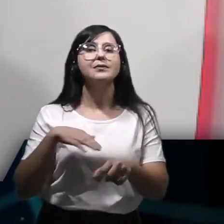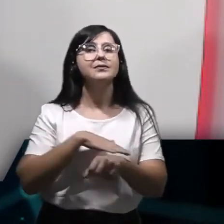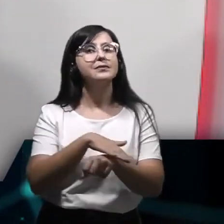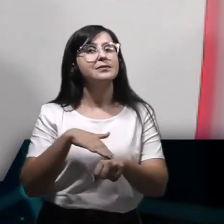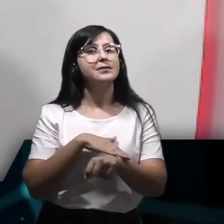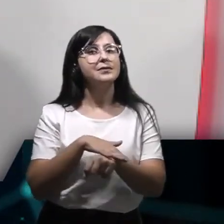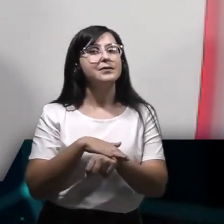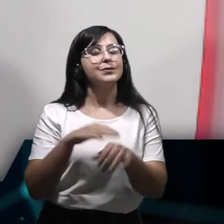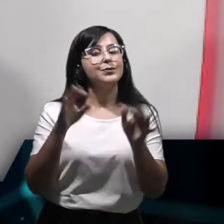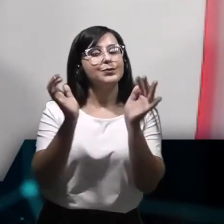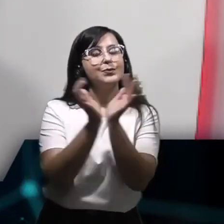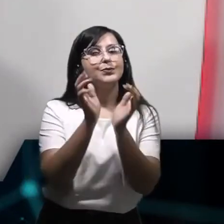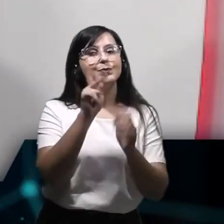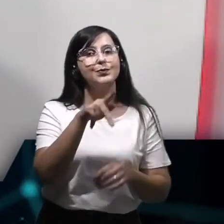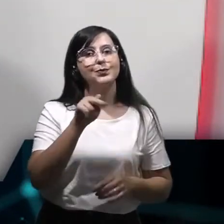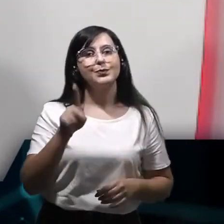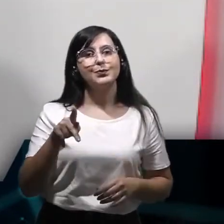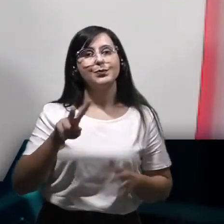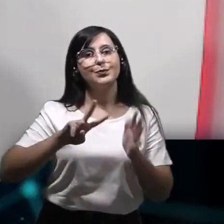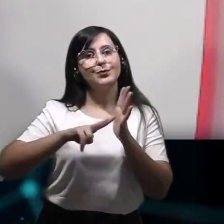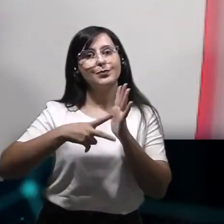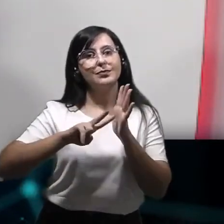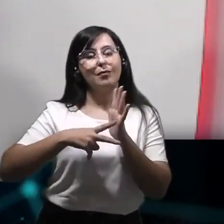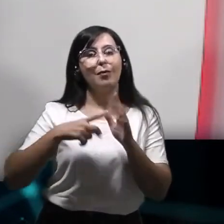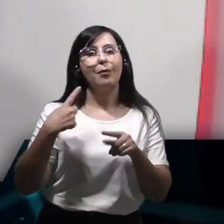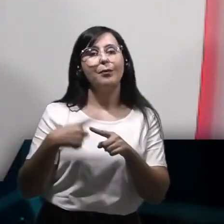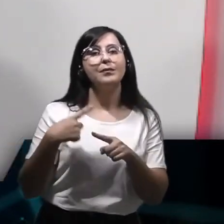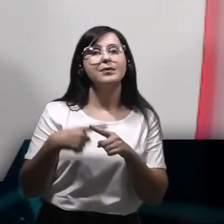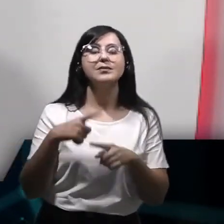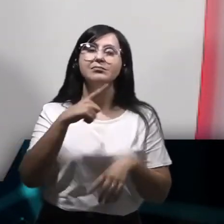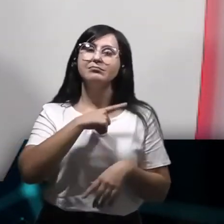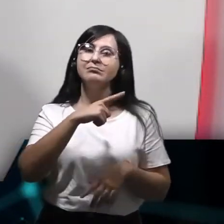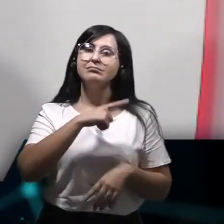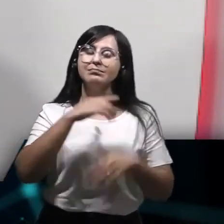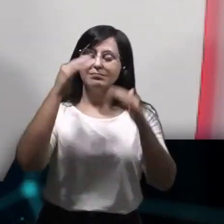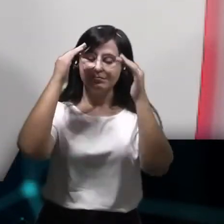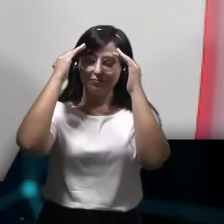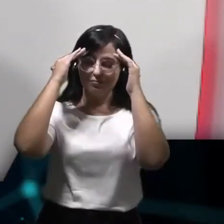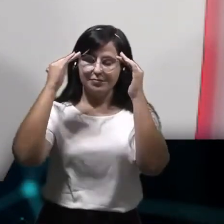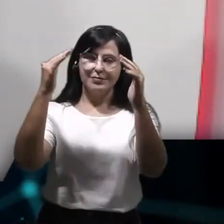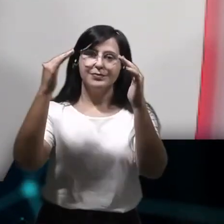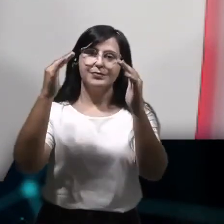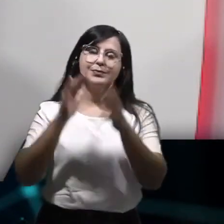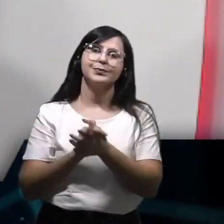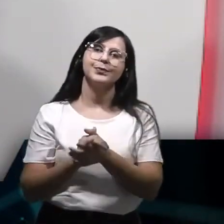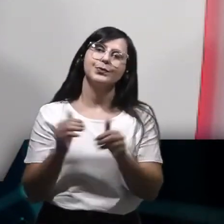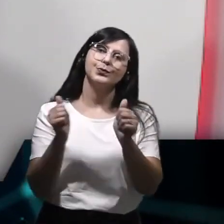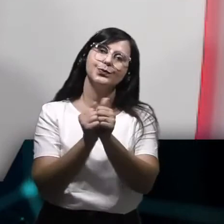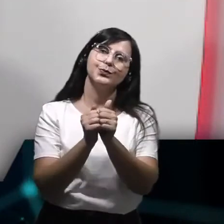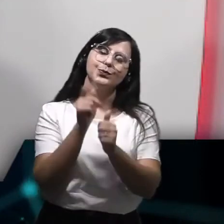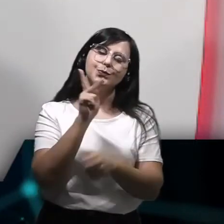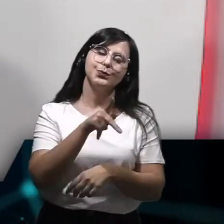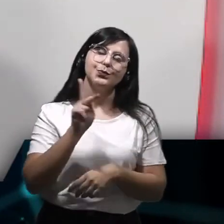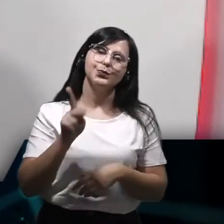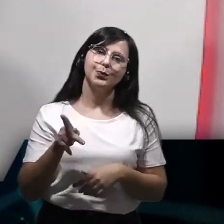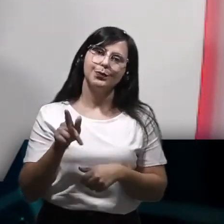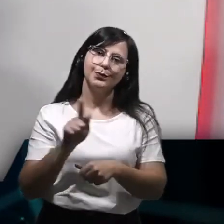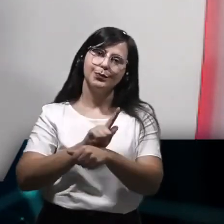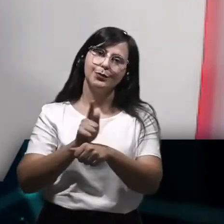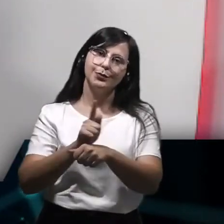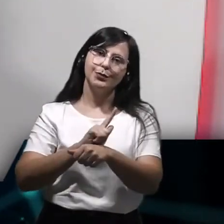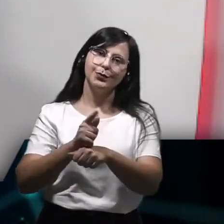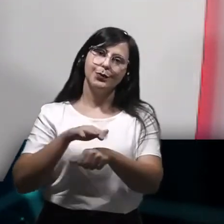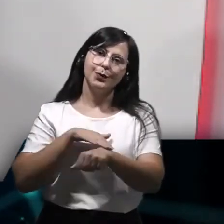demonstra respeito e responsabilidade para com os professores. Escutar e debatendo juntamente com a gestão, com